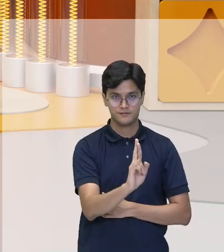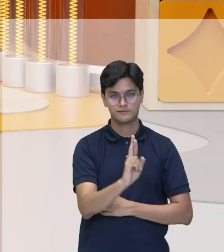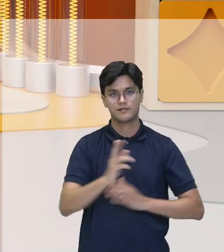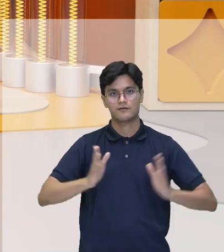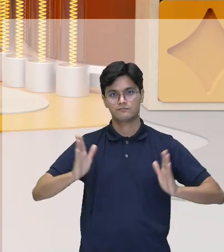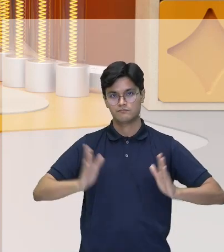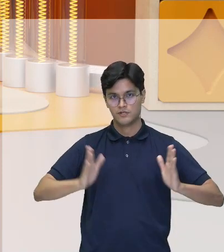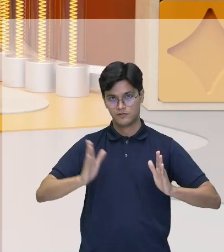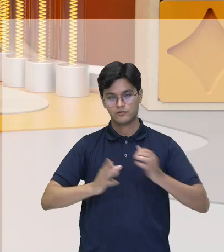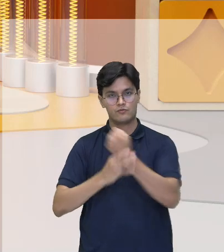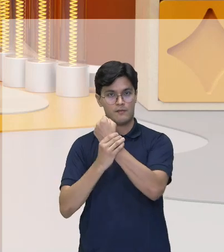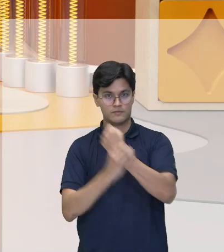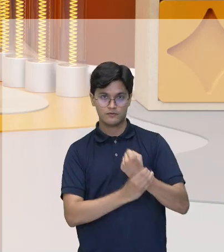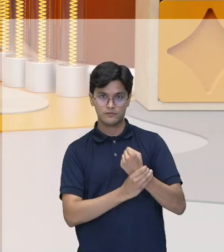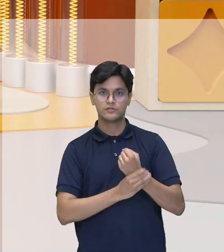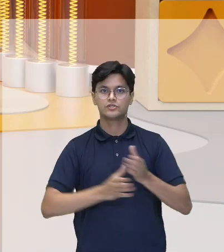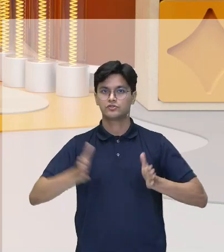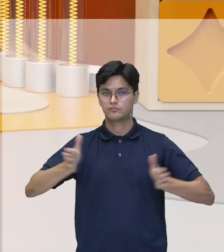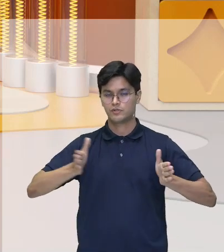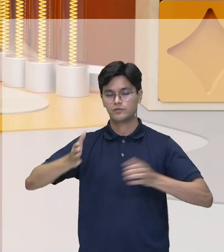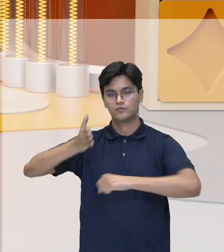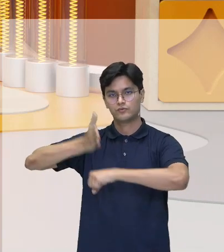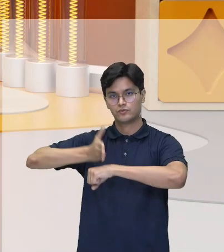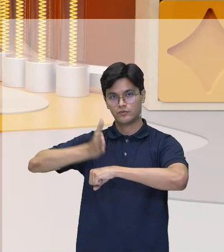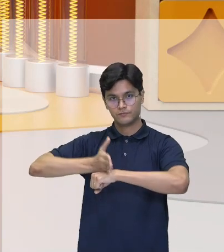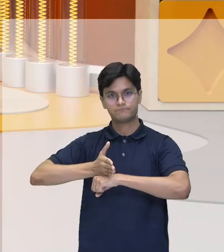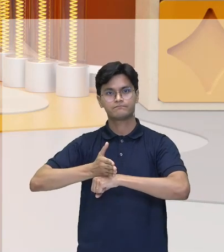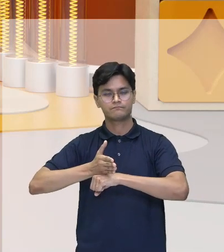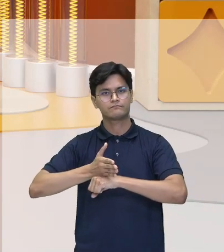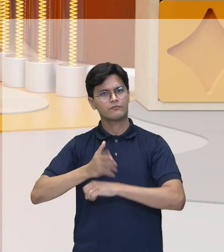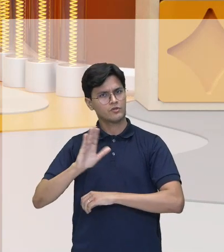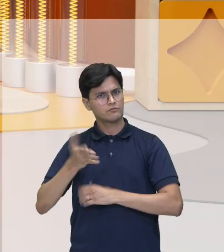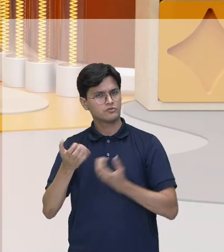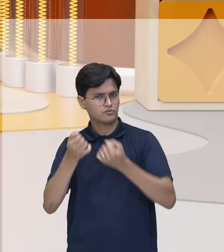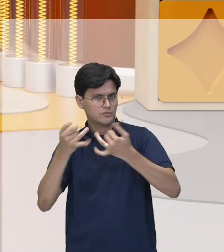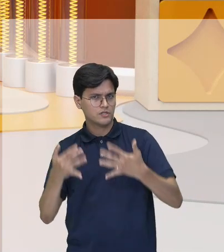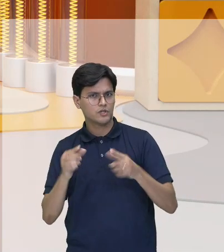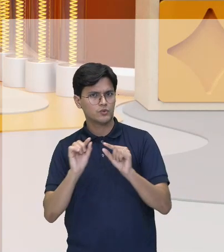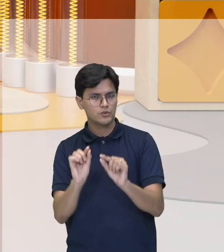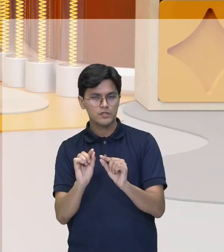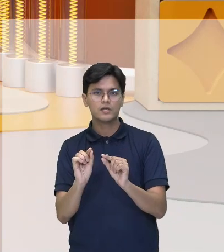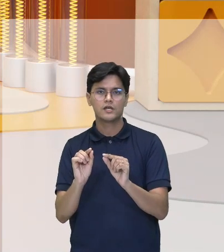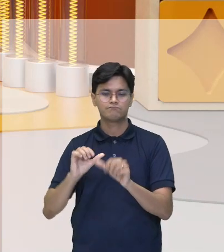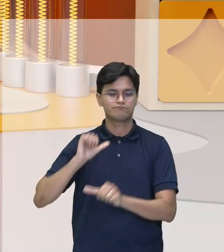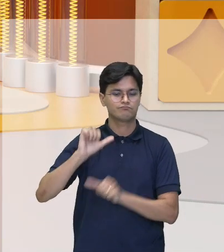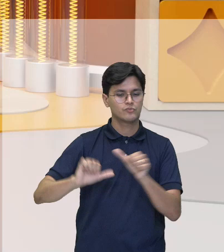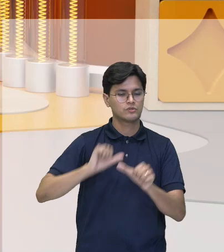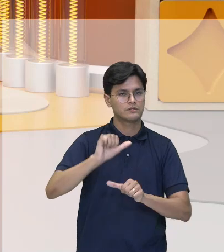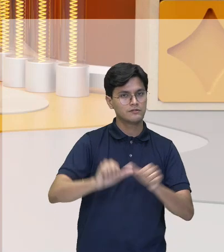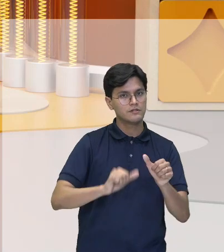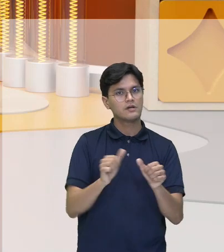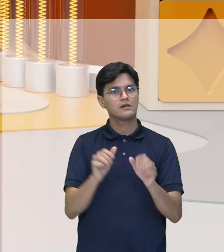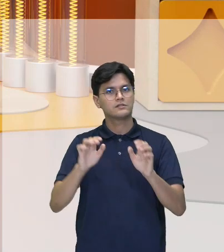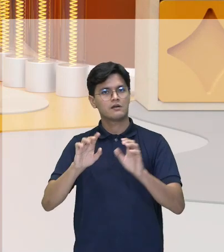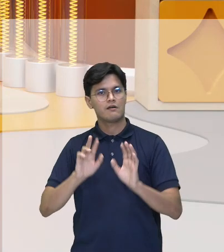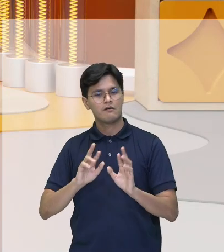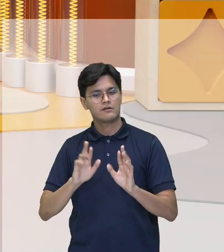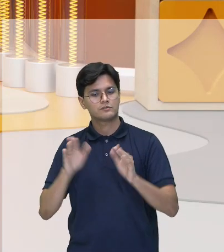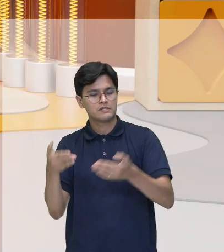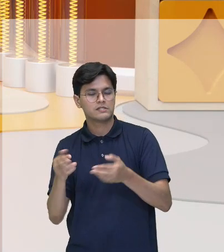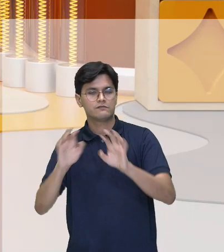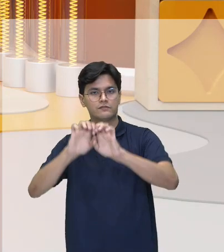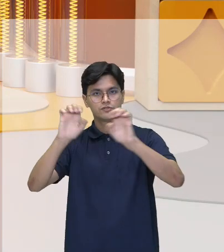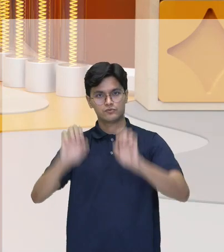burguesia, que tinha interesses bastante específicos, porque não era interessante para a burguesia estar atravessando